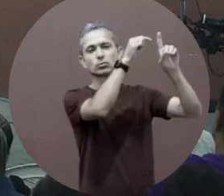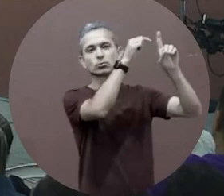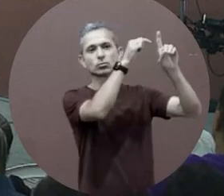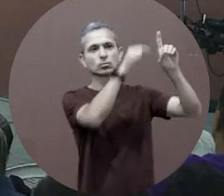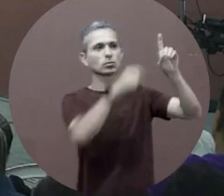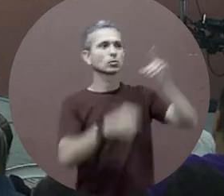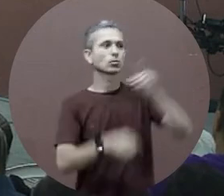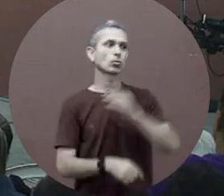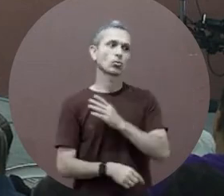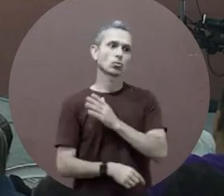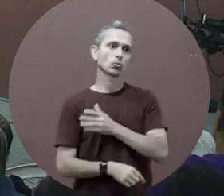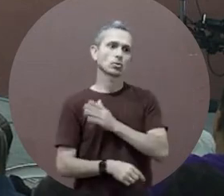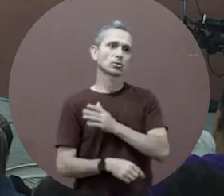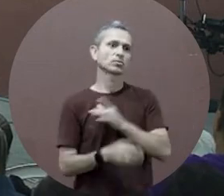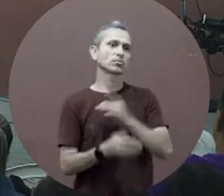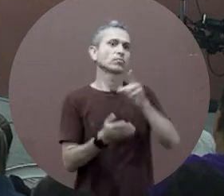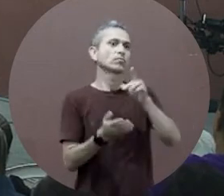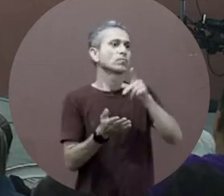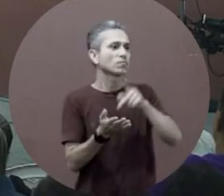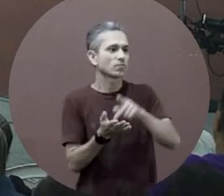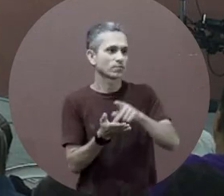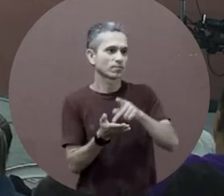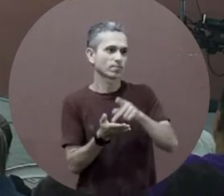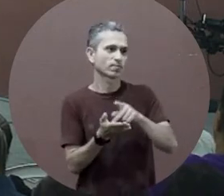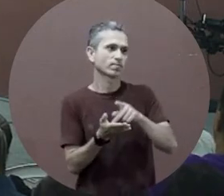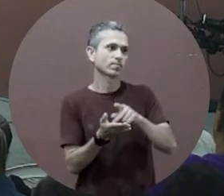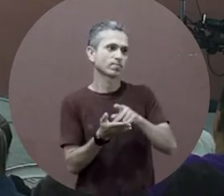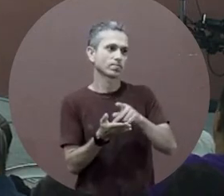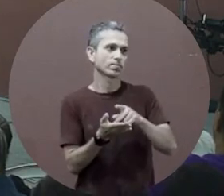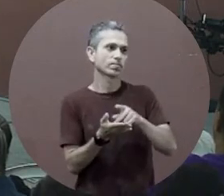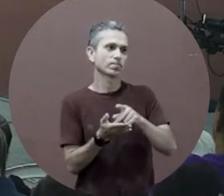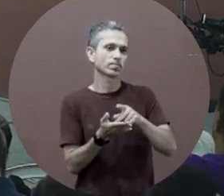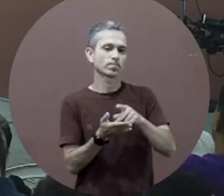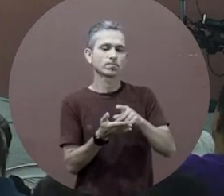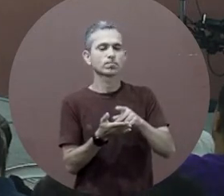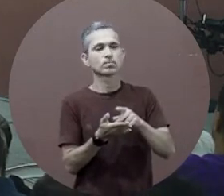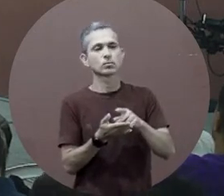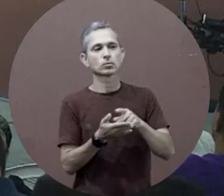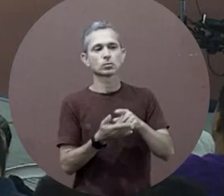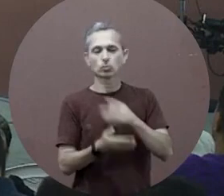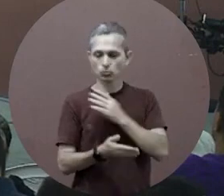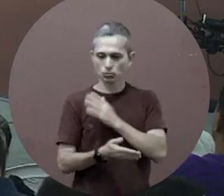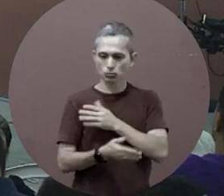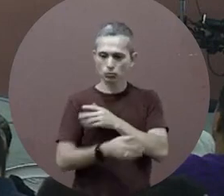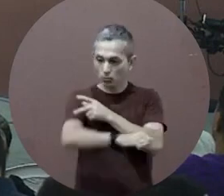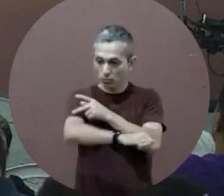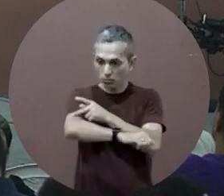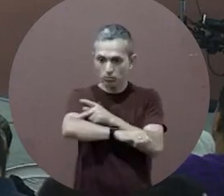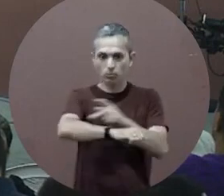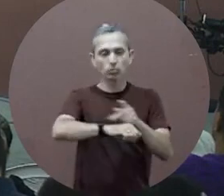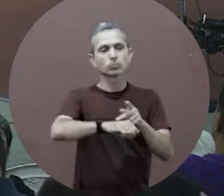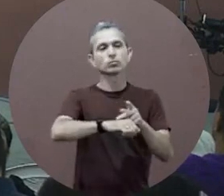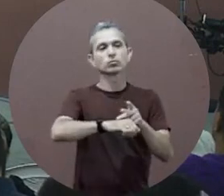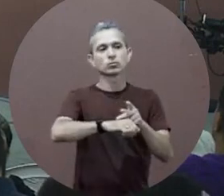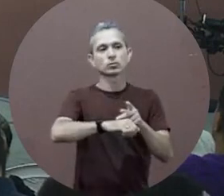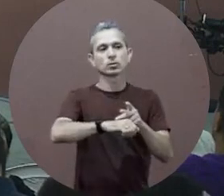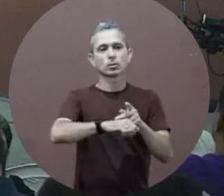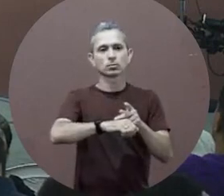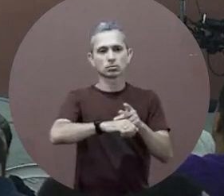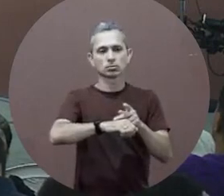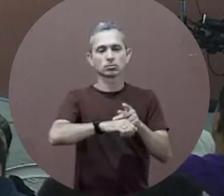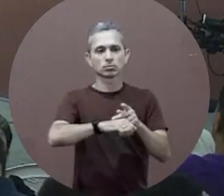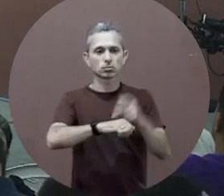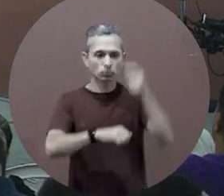sincero, com um coração purificado da má consciência,